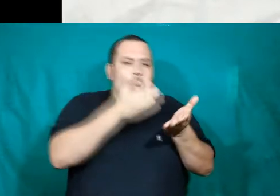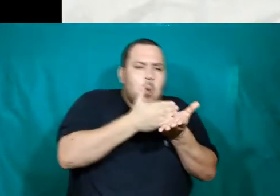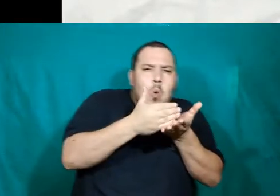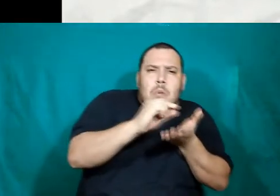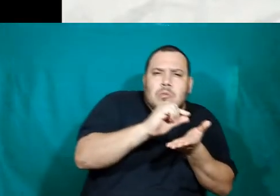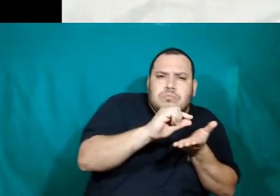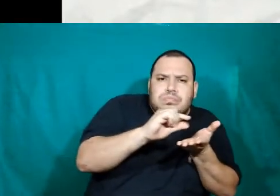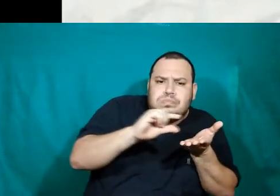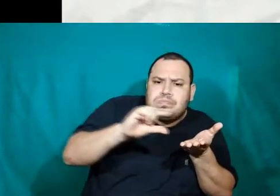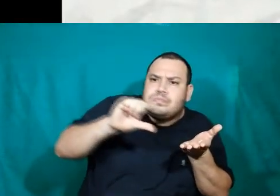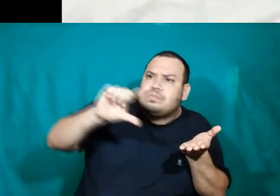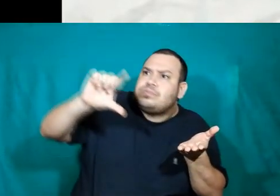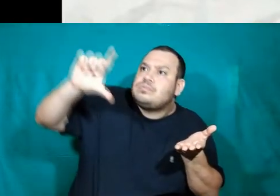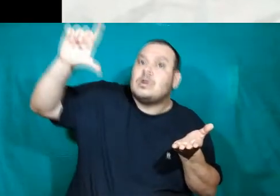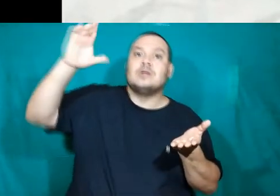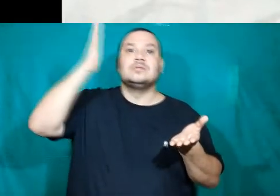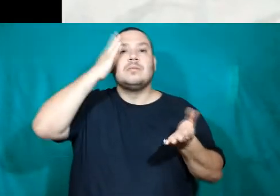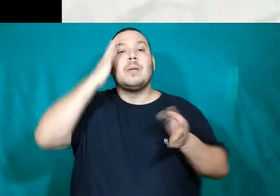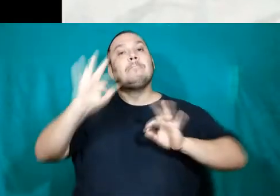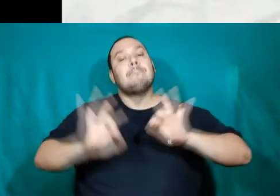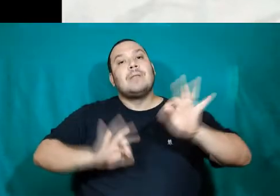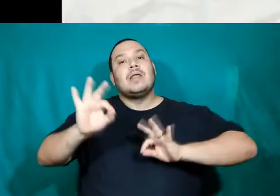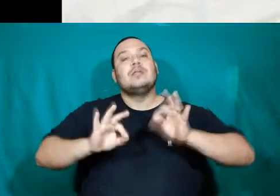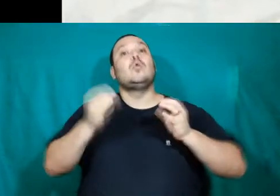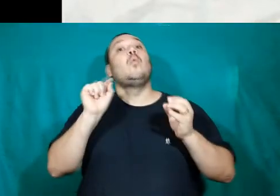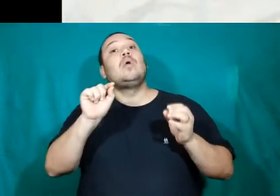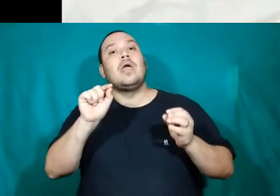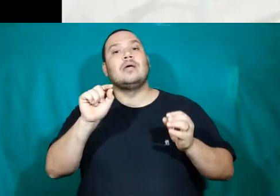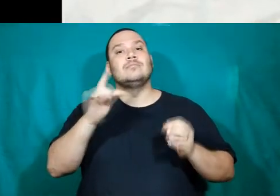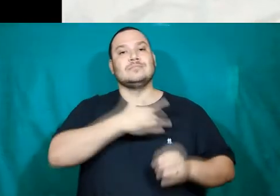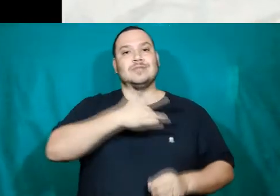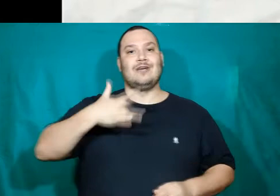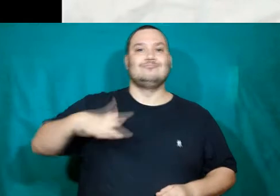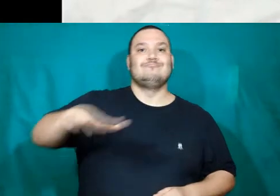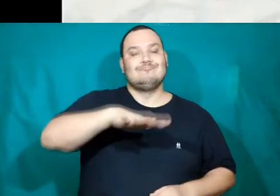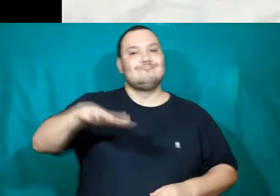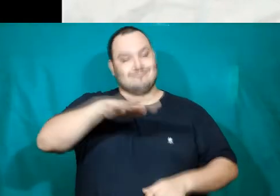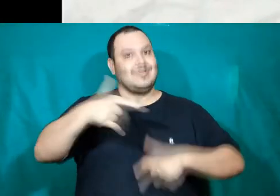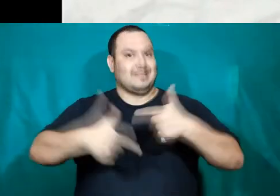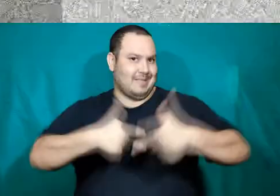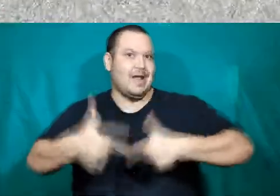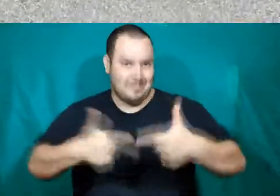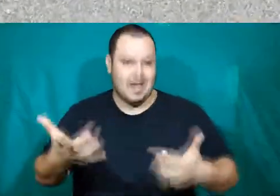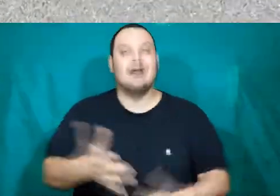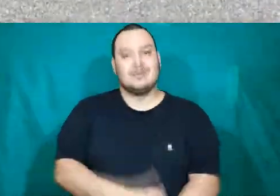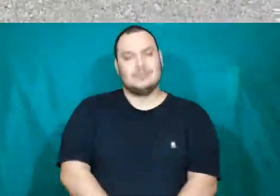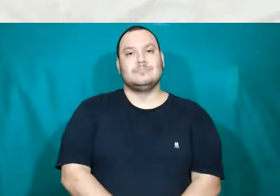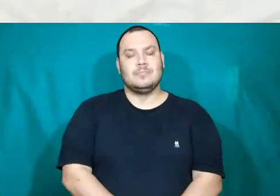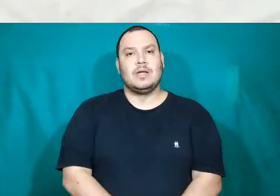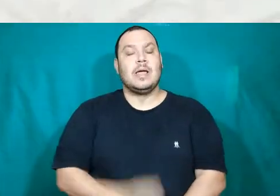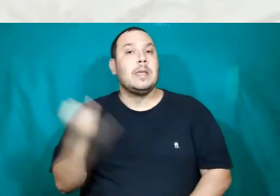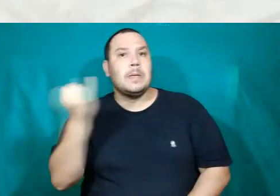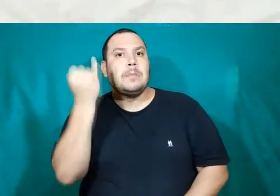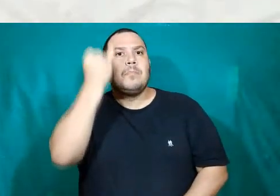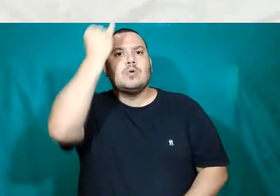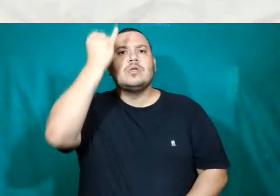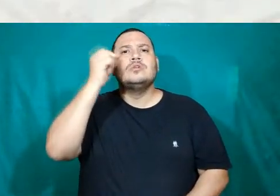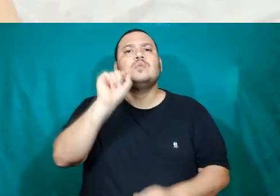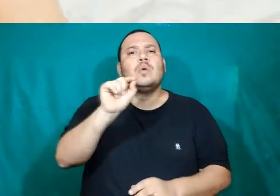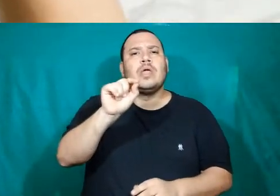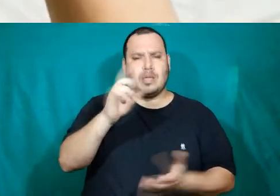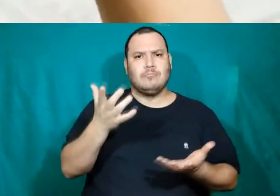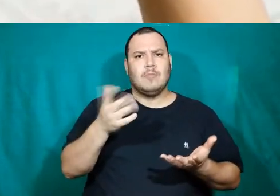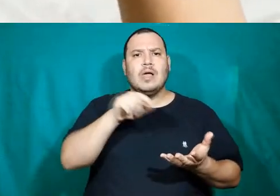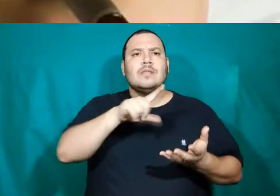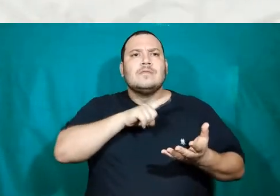das ações em saúde pública. Isso é possível fazer porque epidemias seguem um padrão matemático chamado função exponencial, usada